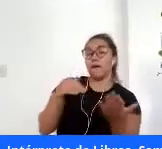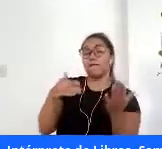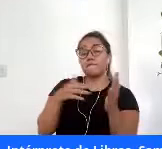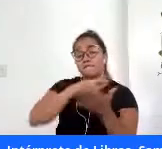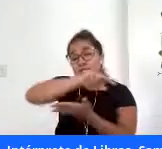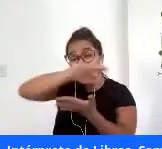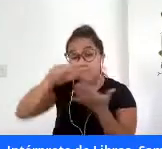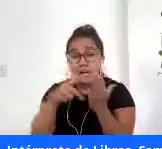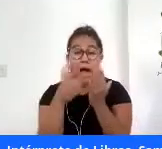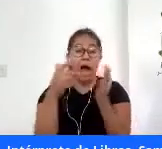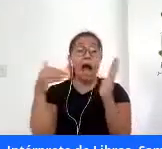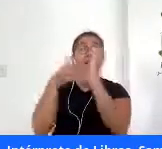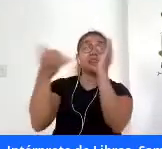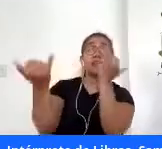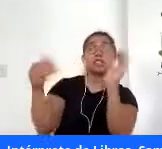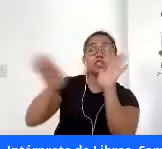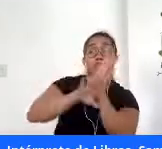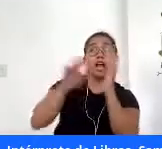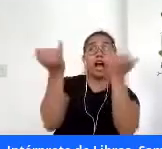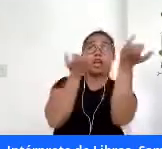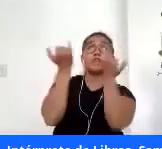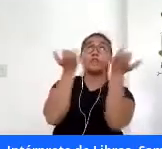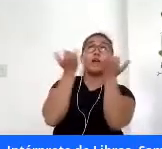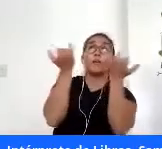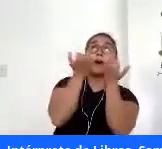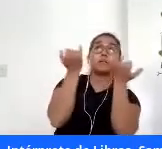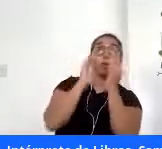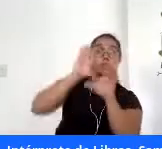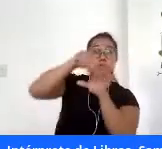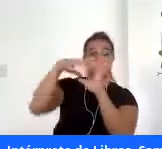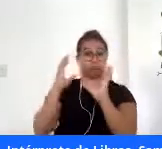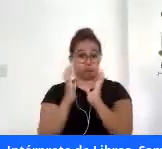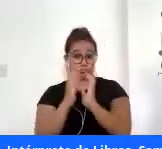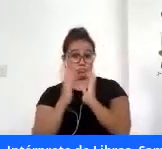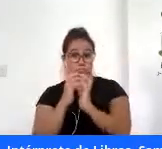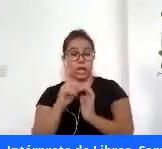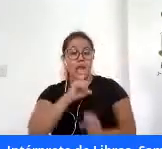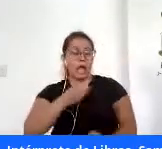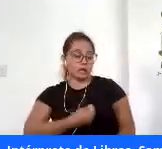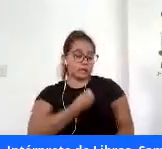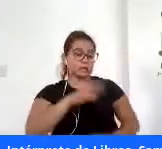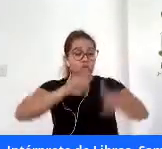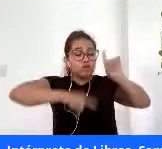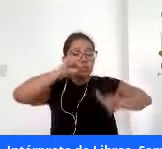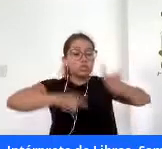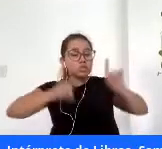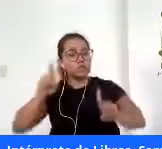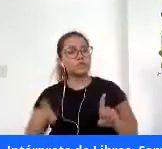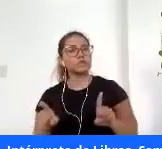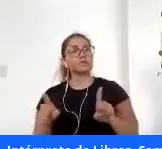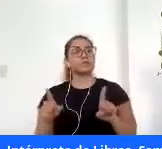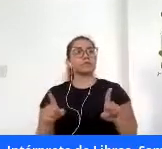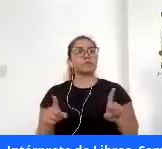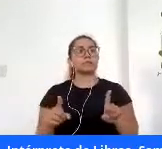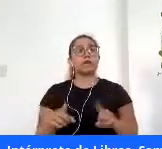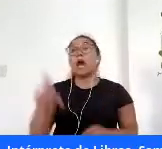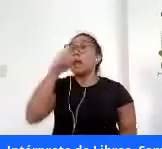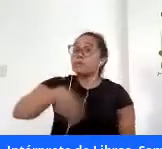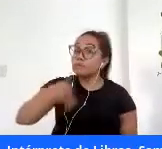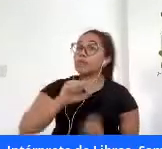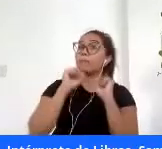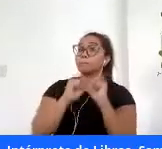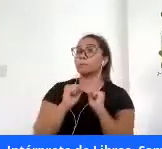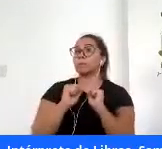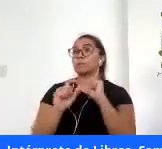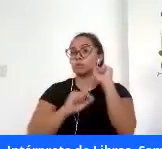essa informação no cérebro a ser interpretada. Então, existem vários níveis nisso que pode estar sendo atuado, e aí você pode estar